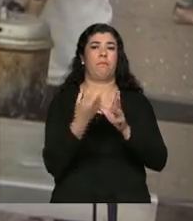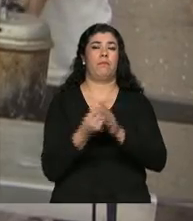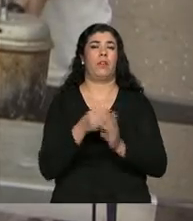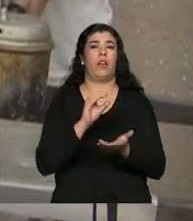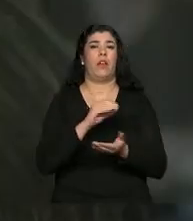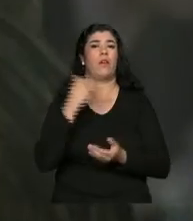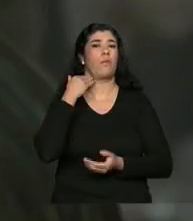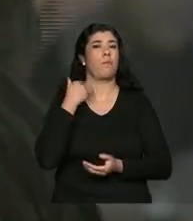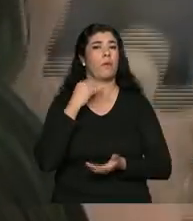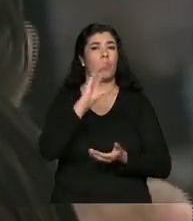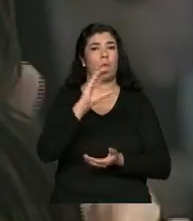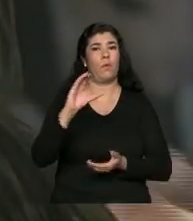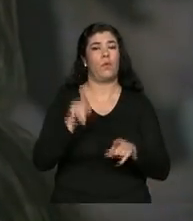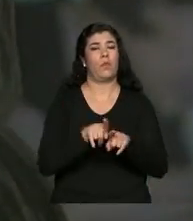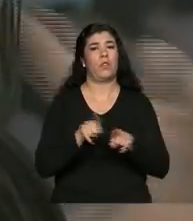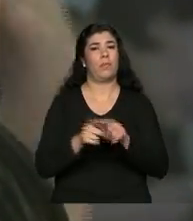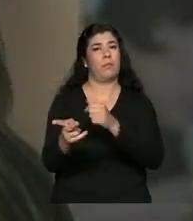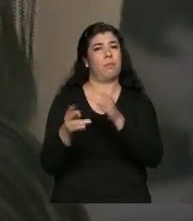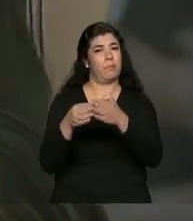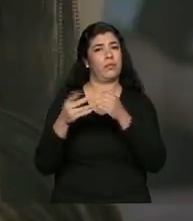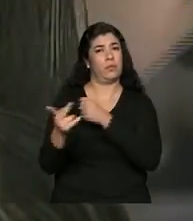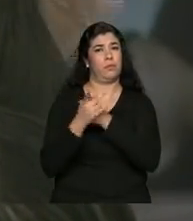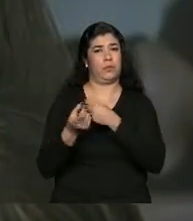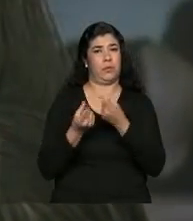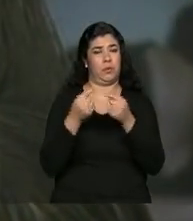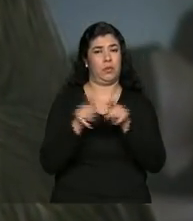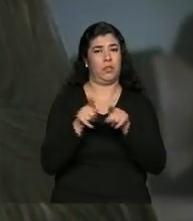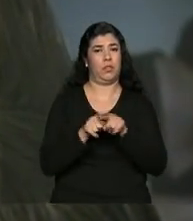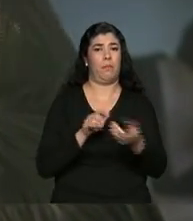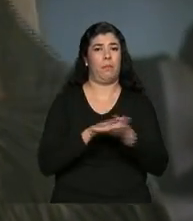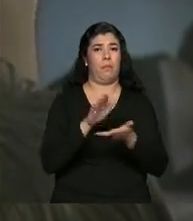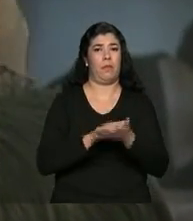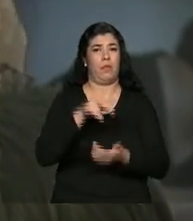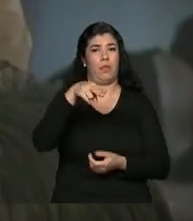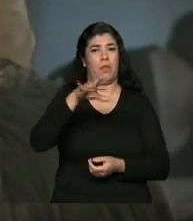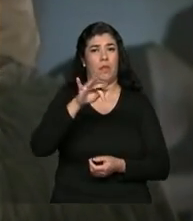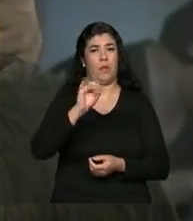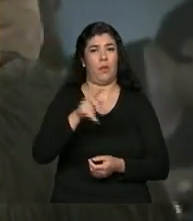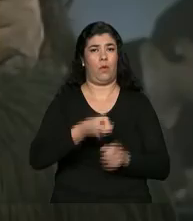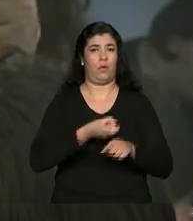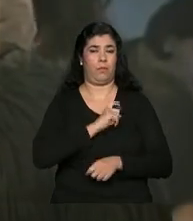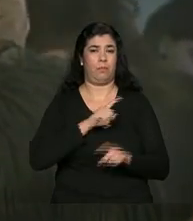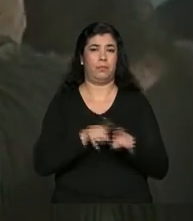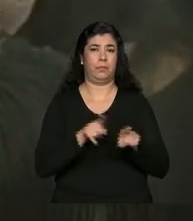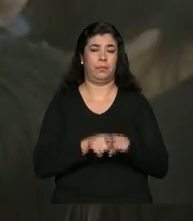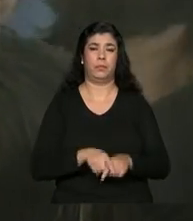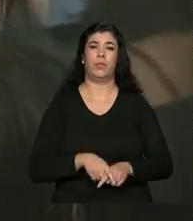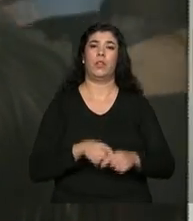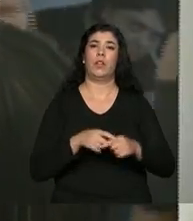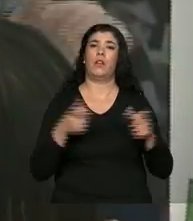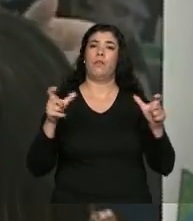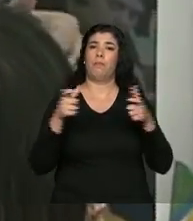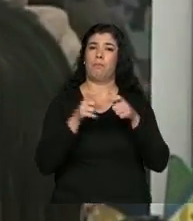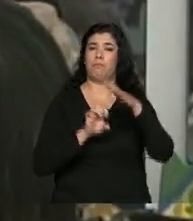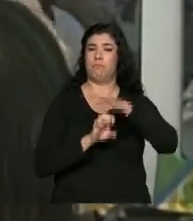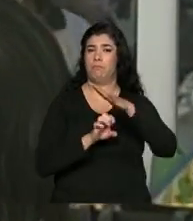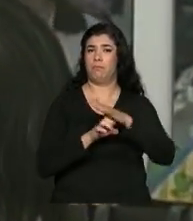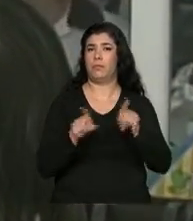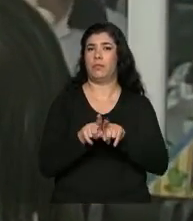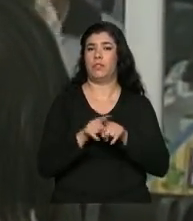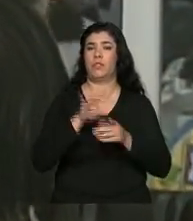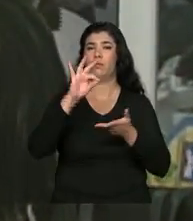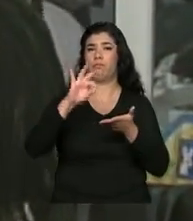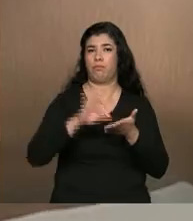conta bancária, o pedido de empréstimos e a emissão de notas fiscais. O microempreendedor também é enquadrado no